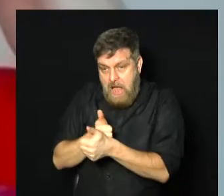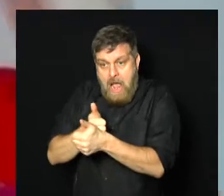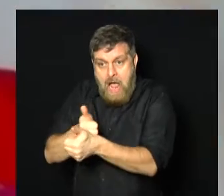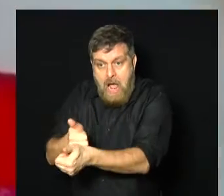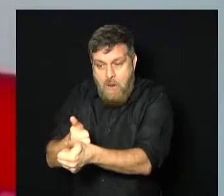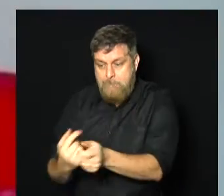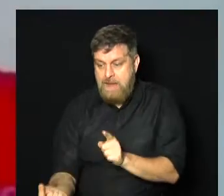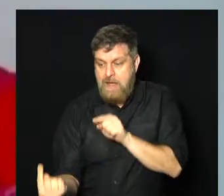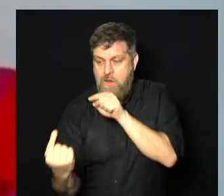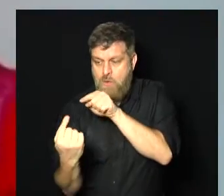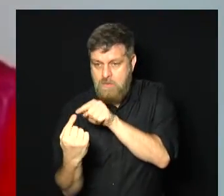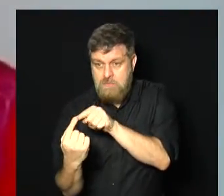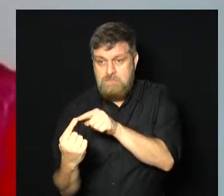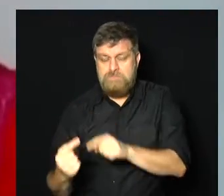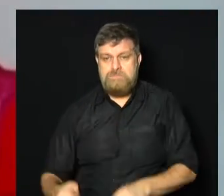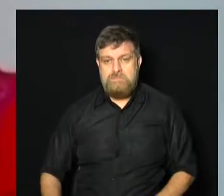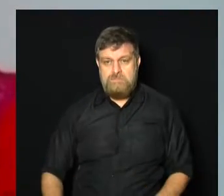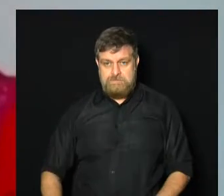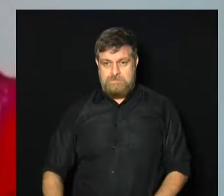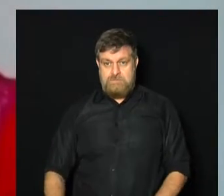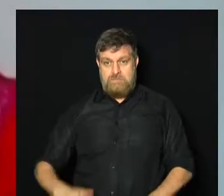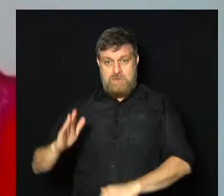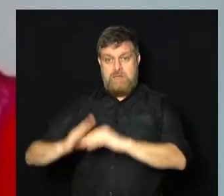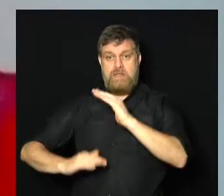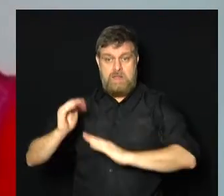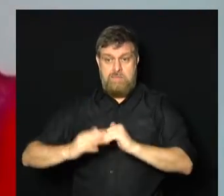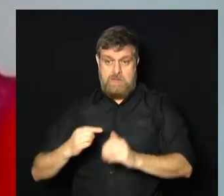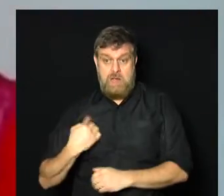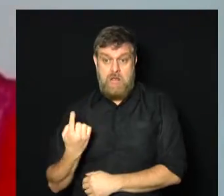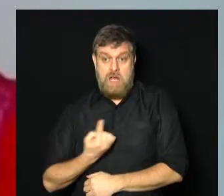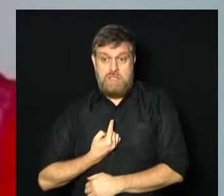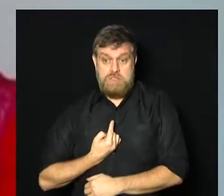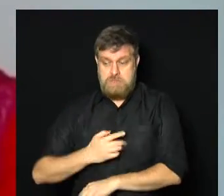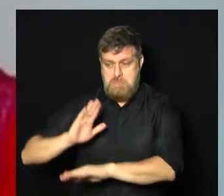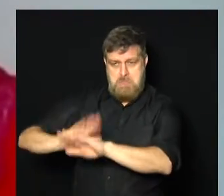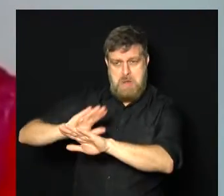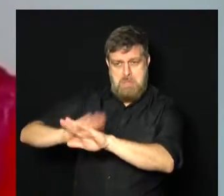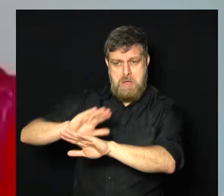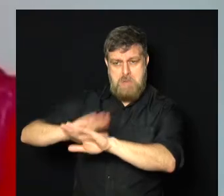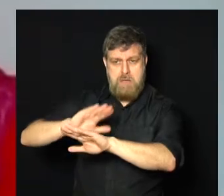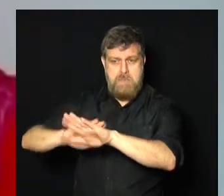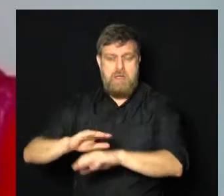acompanhar esses passos e que na prática a gente realiza concretamente.